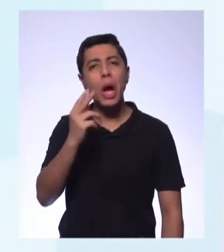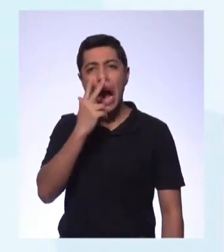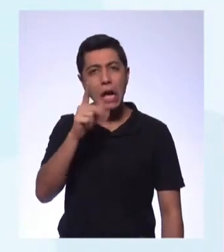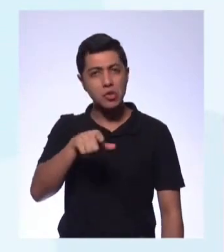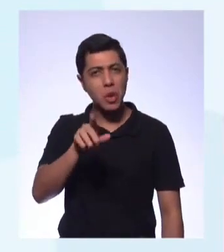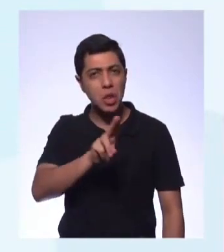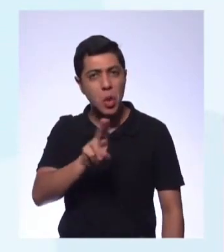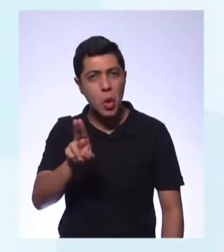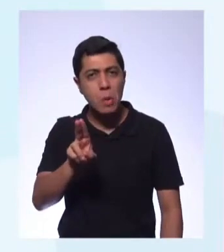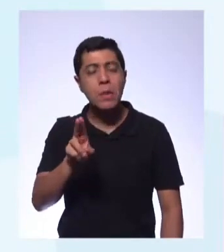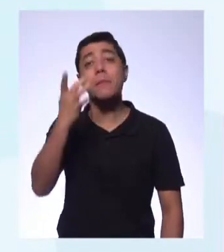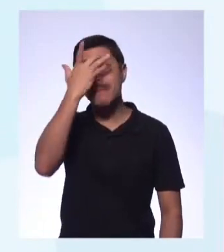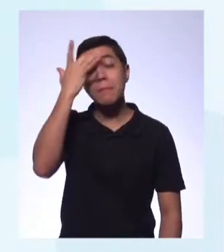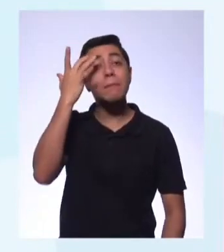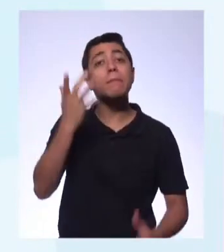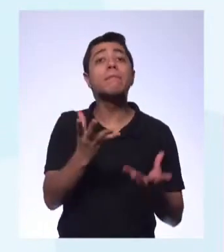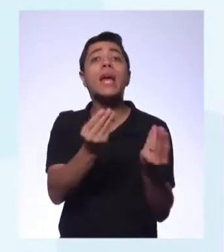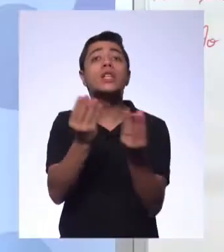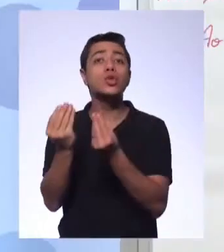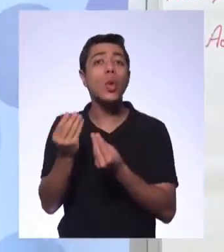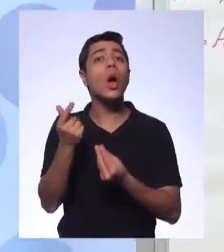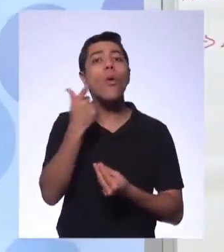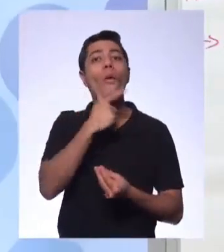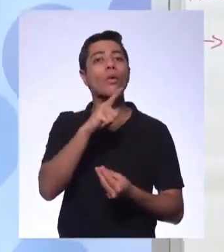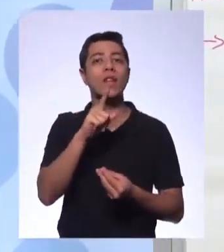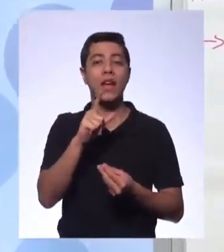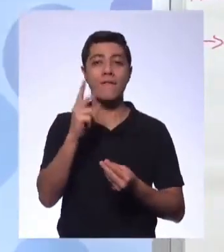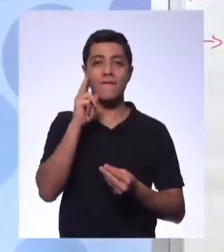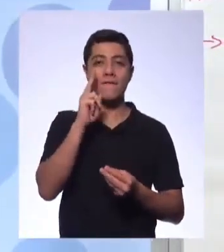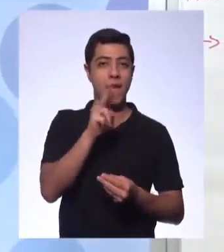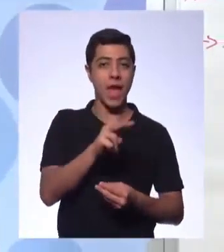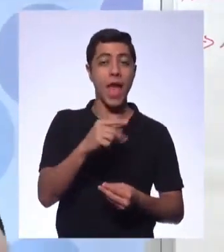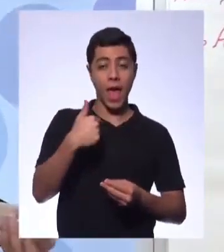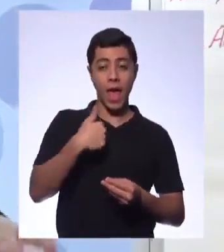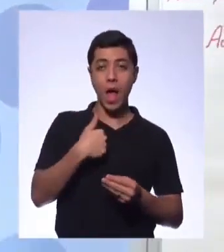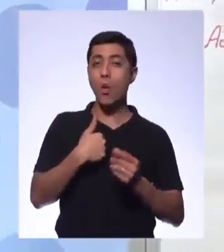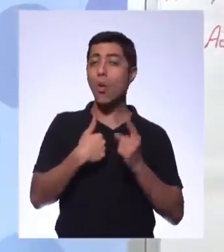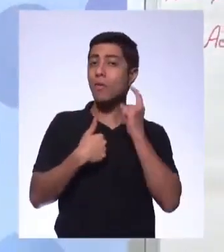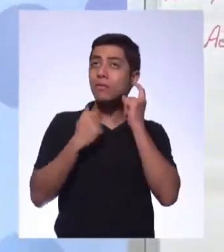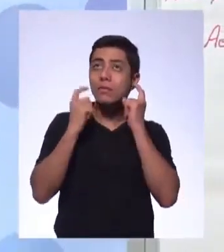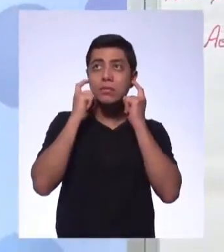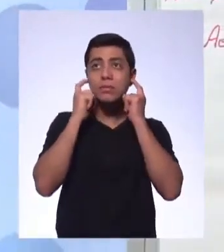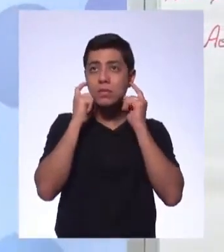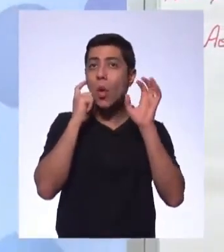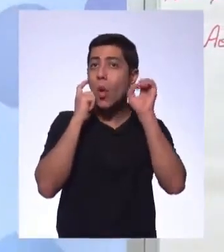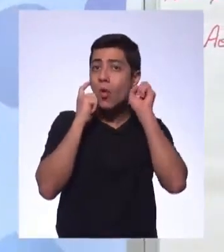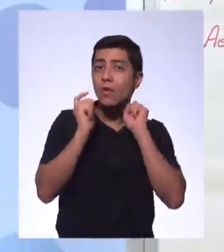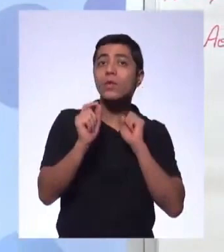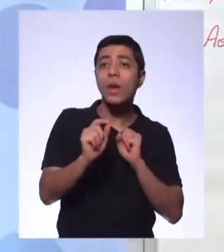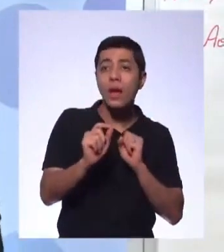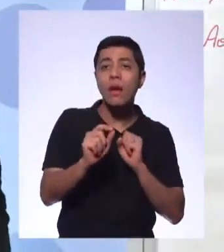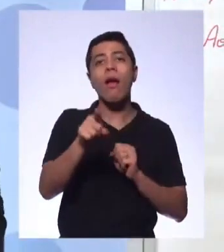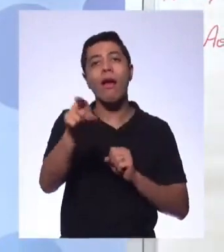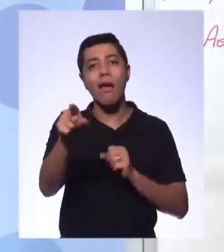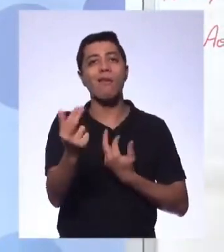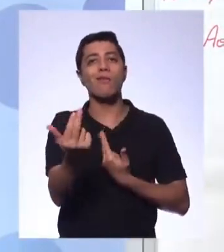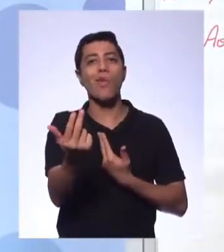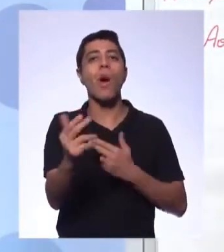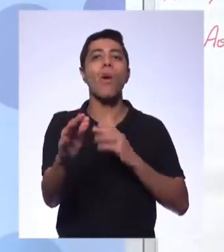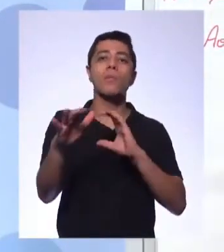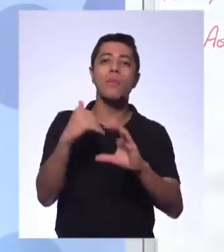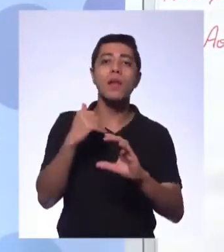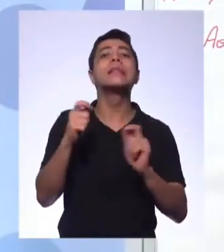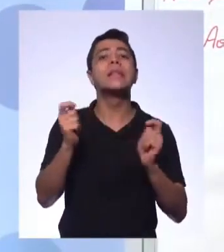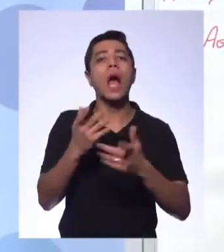conseguem ver ao mesmo tempo ali aquilo que a gente está ouvindo, tá? E podem interagir também enviando os podcasts deles para nós, tá? É uma